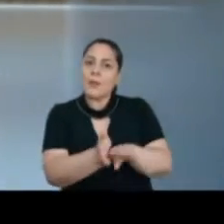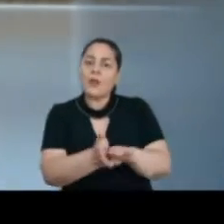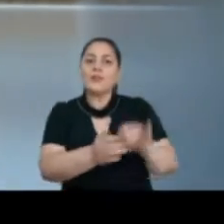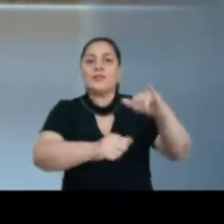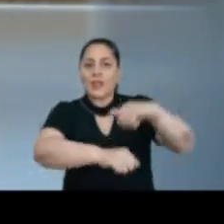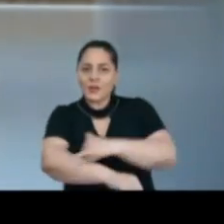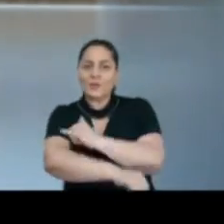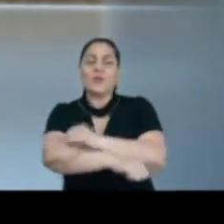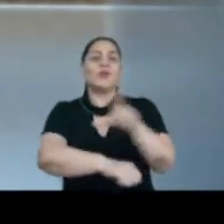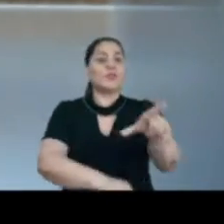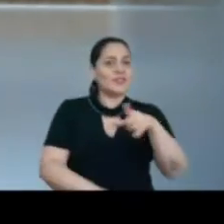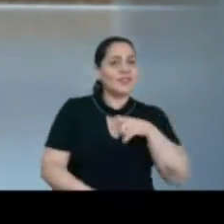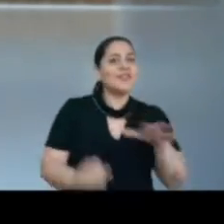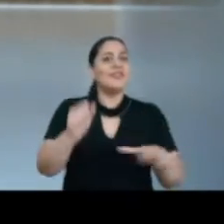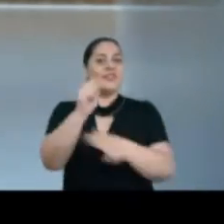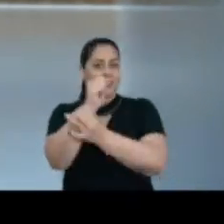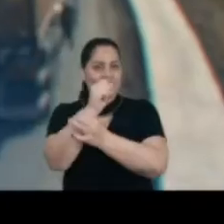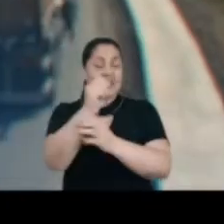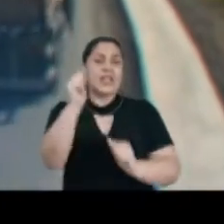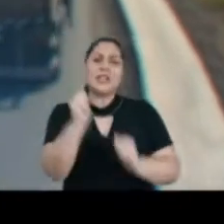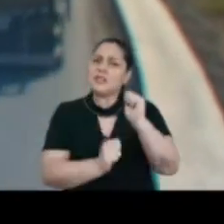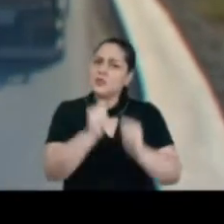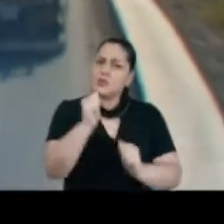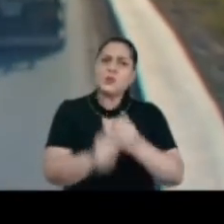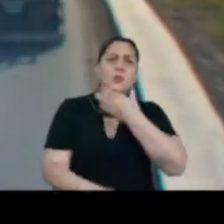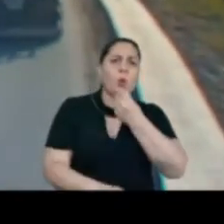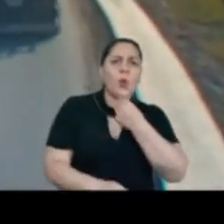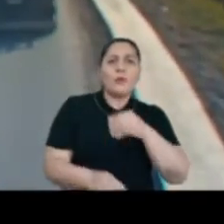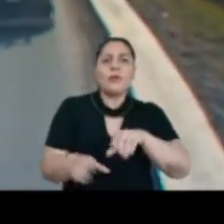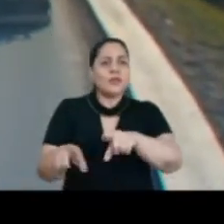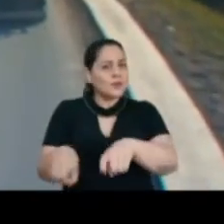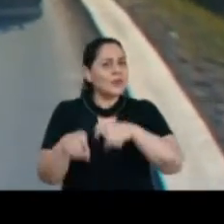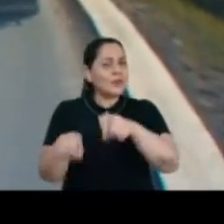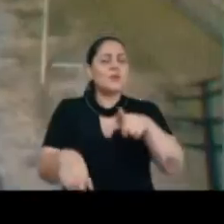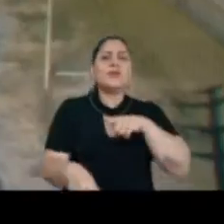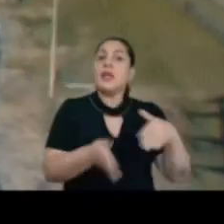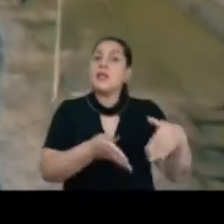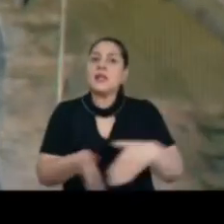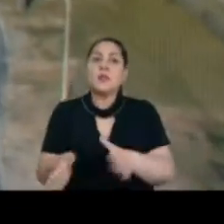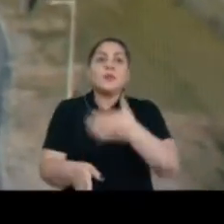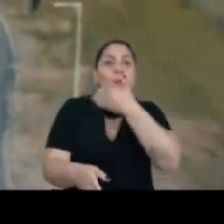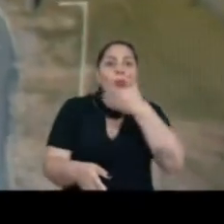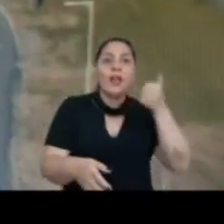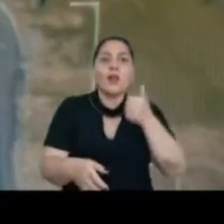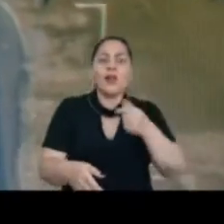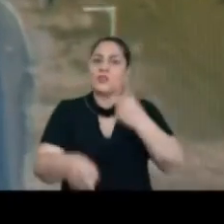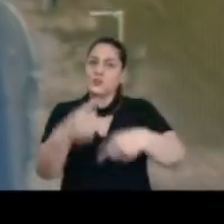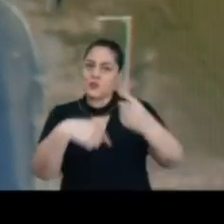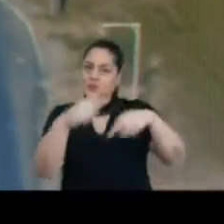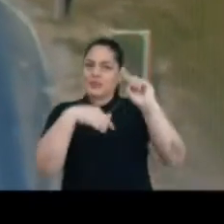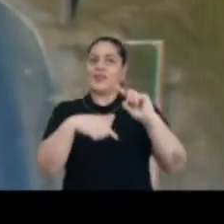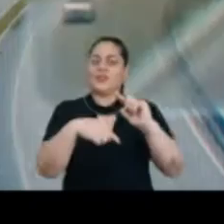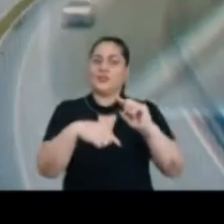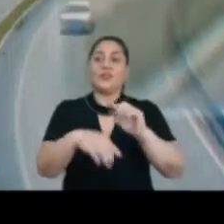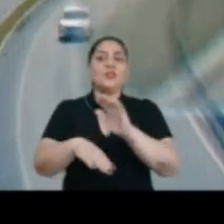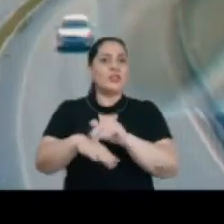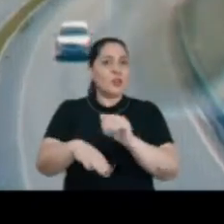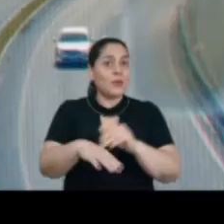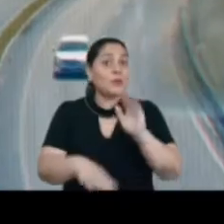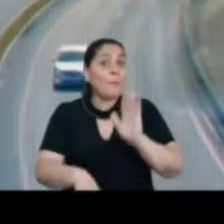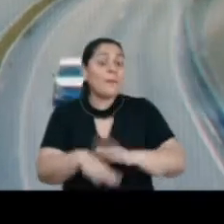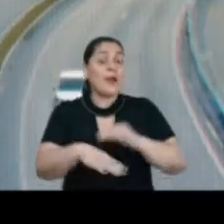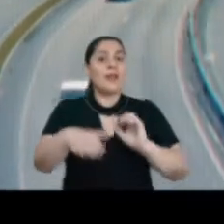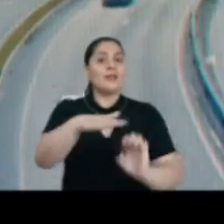acesso da porta europar tudo que tem mais segurança e as indústrias e os produtores rurais têm caminhos melhores para prosperar